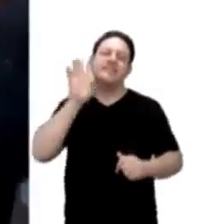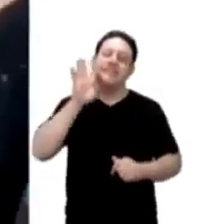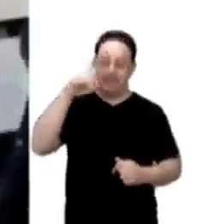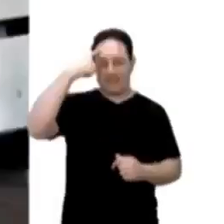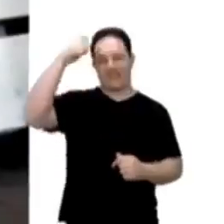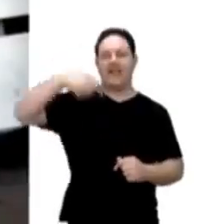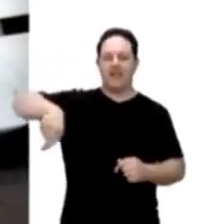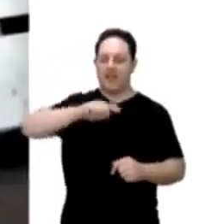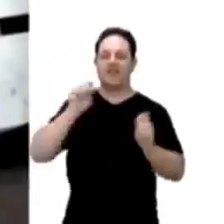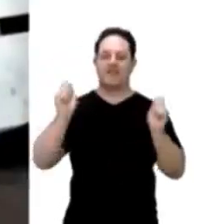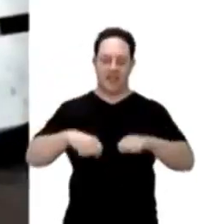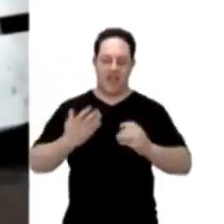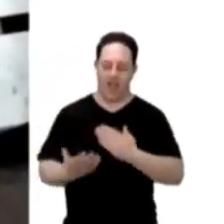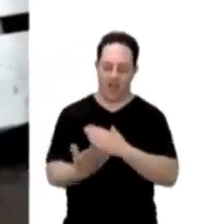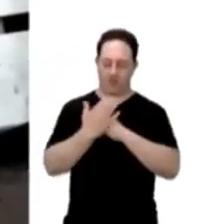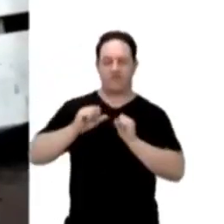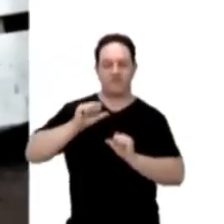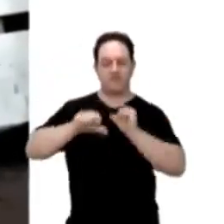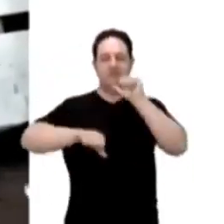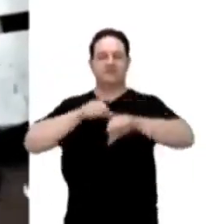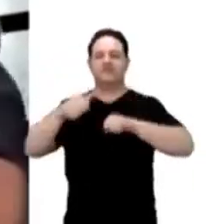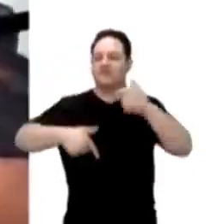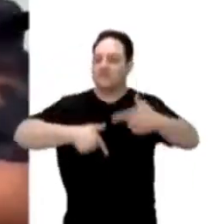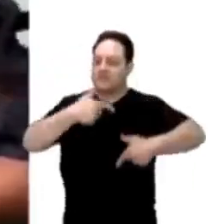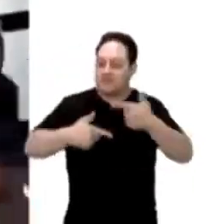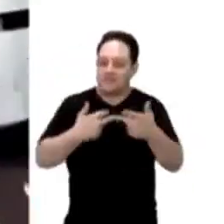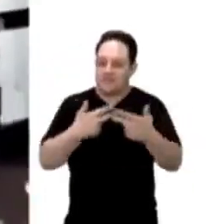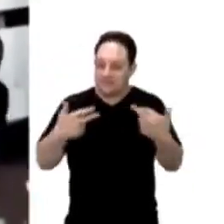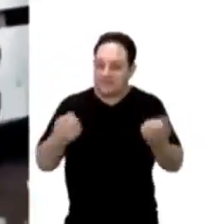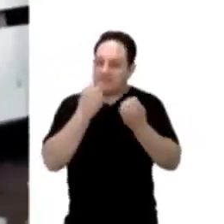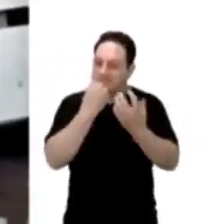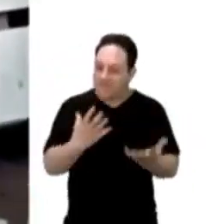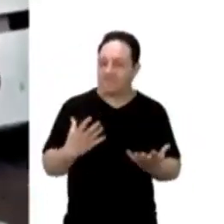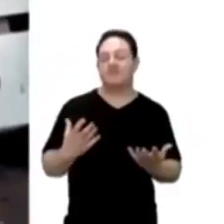da Jornada